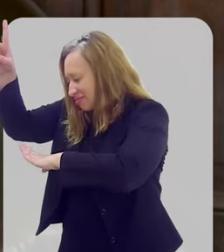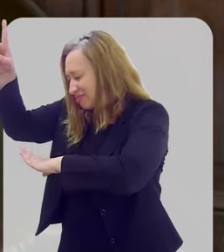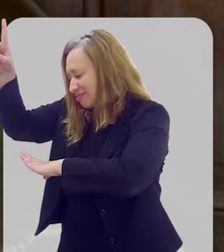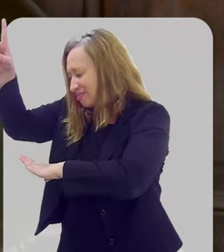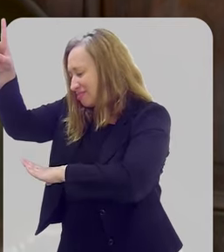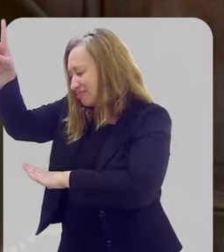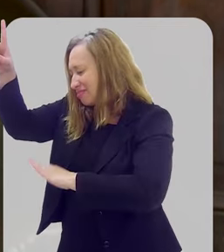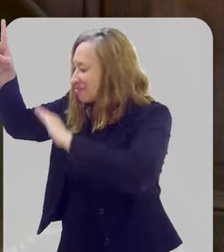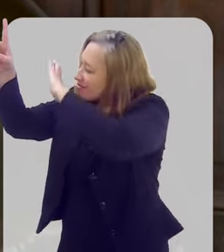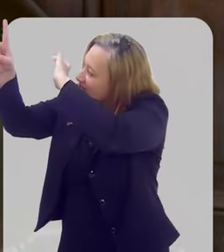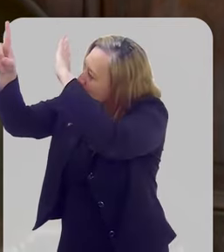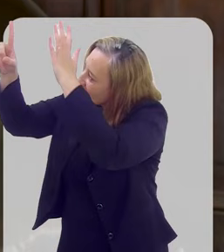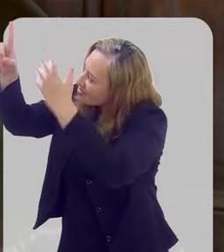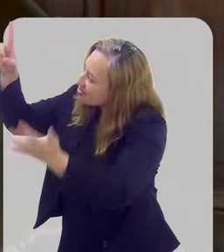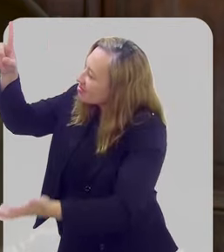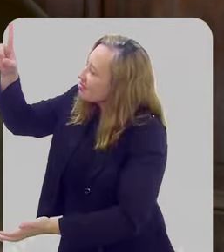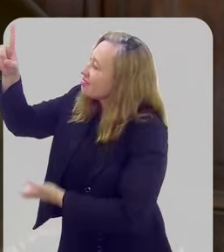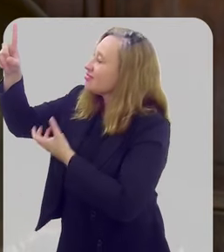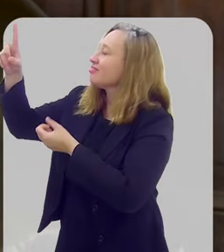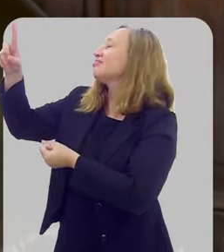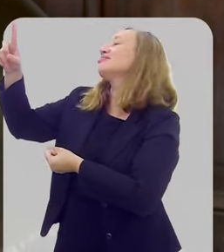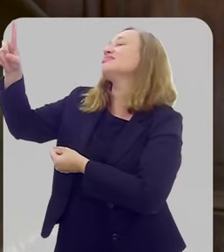adorar te